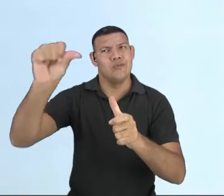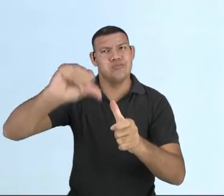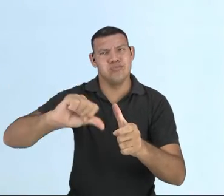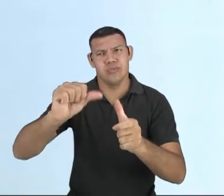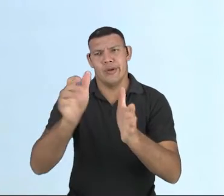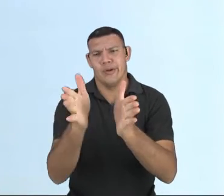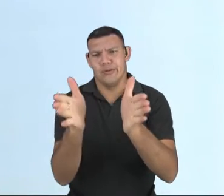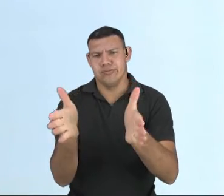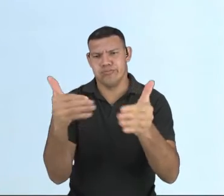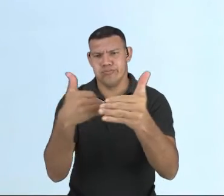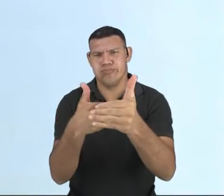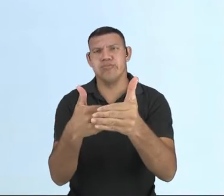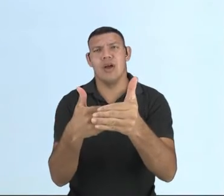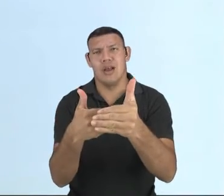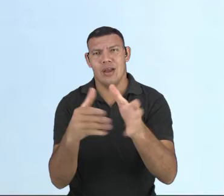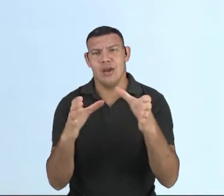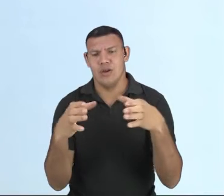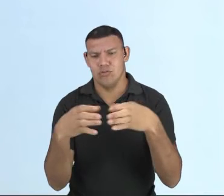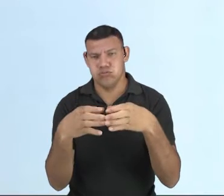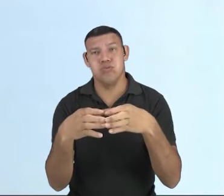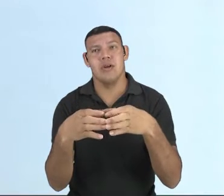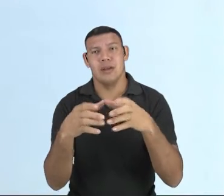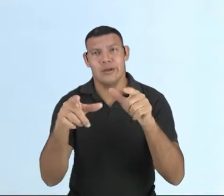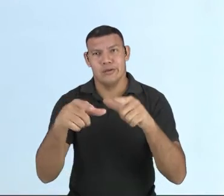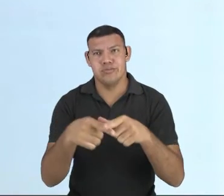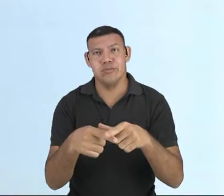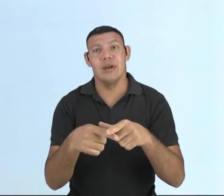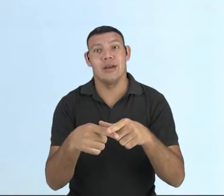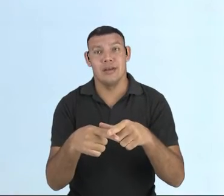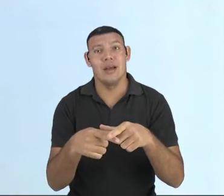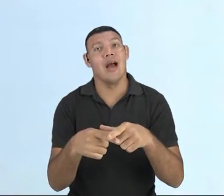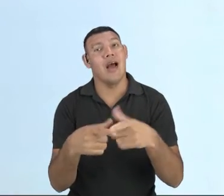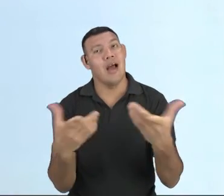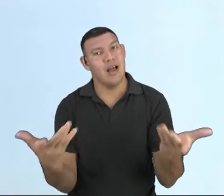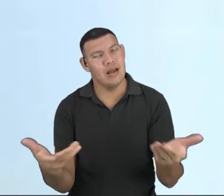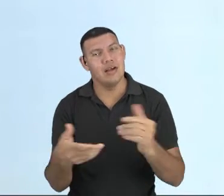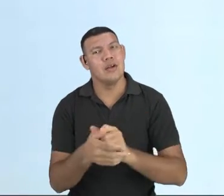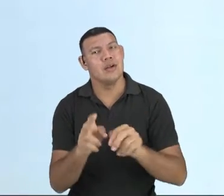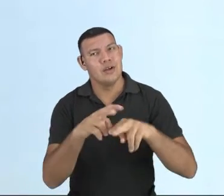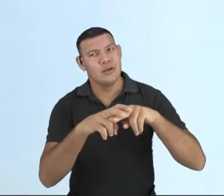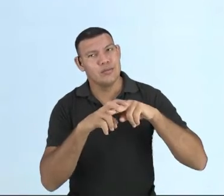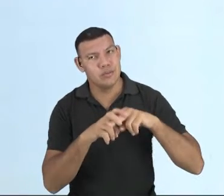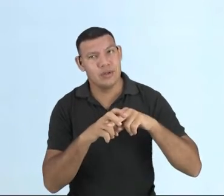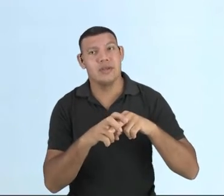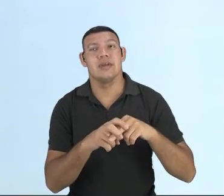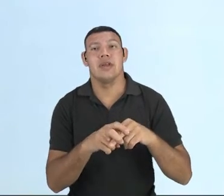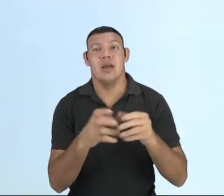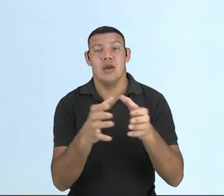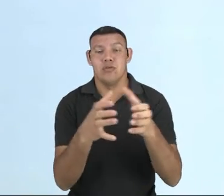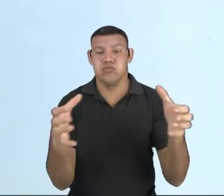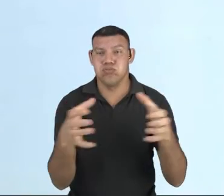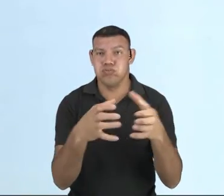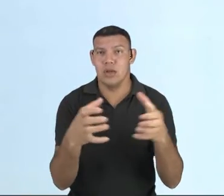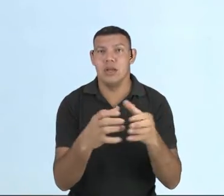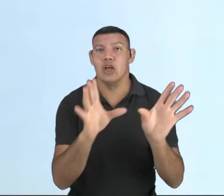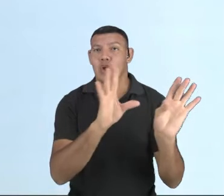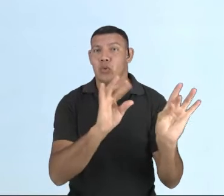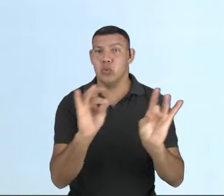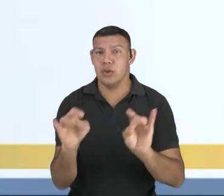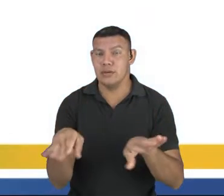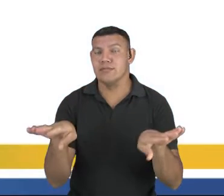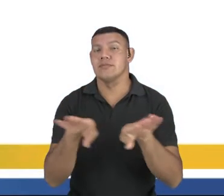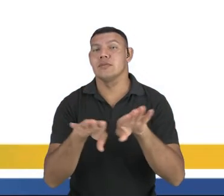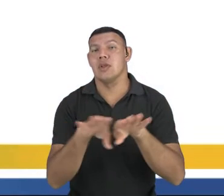o recipiente é sólido. Então, você aí vai ter, junto da dilatação do líquido, a dilatação do recipiente que o